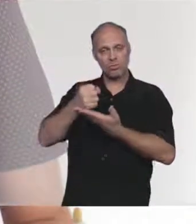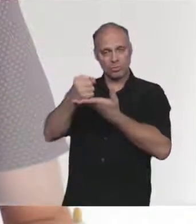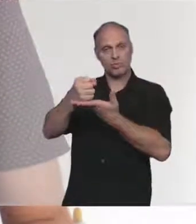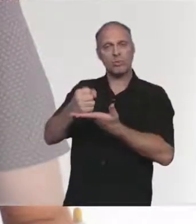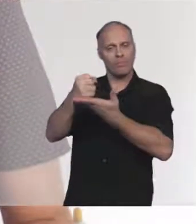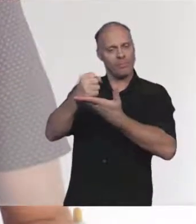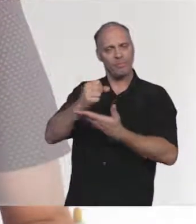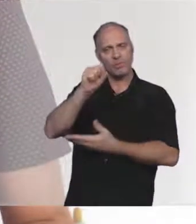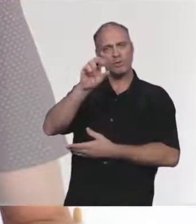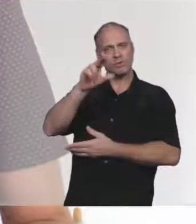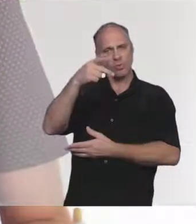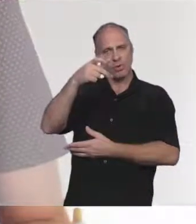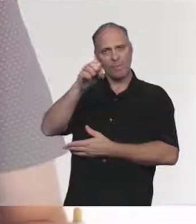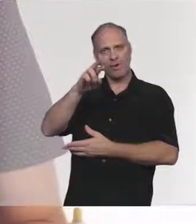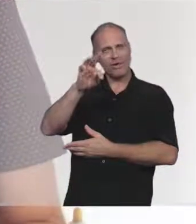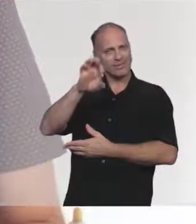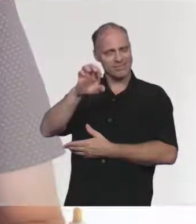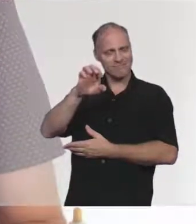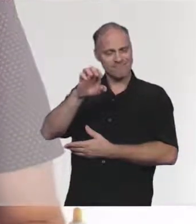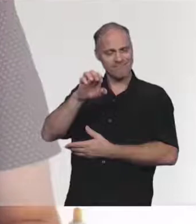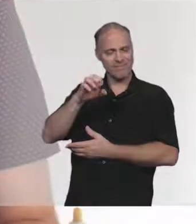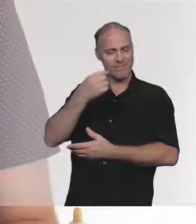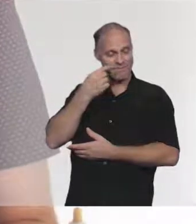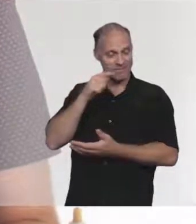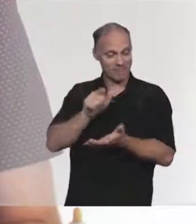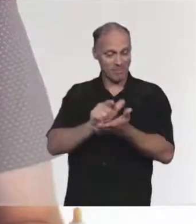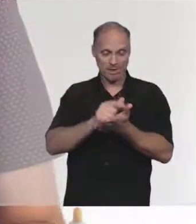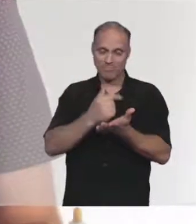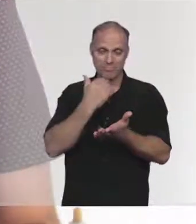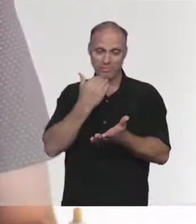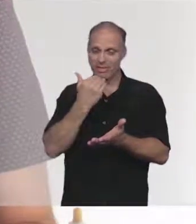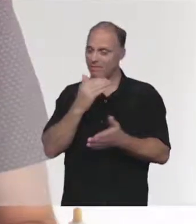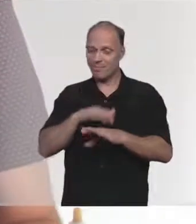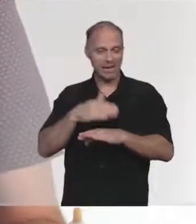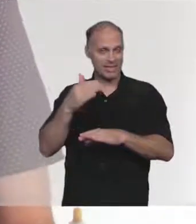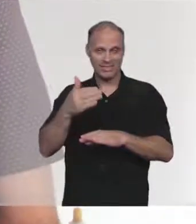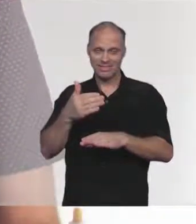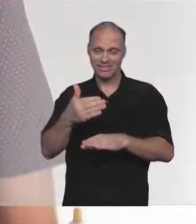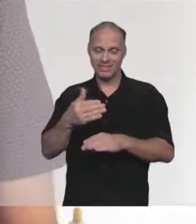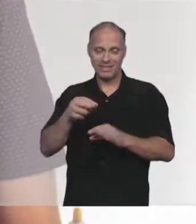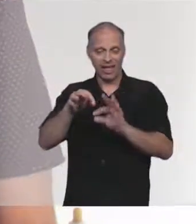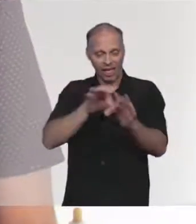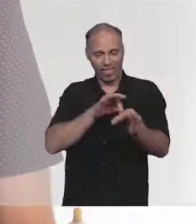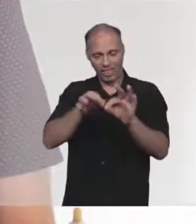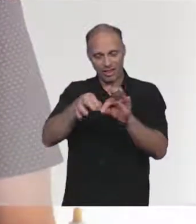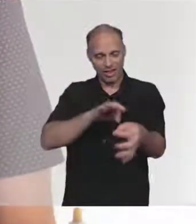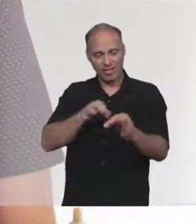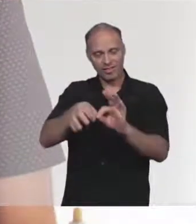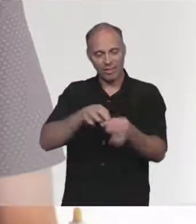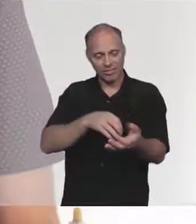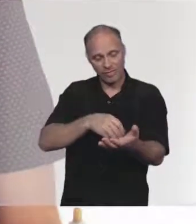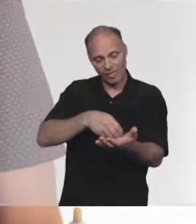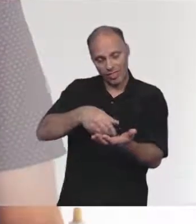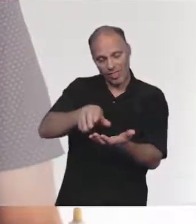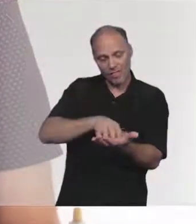suporte gerou essa tensão, que o papel não dava mais conta, ele rasgava,